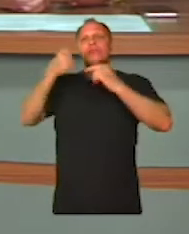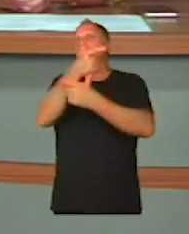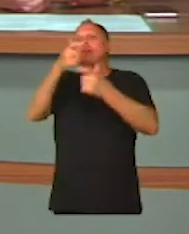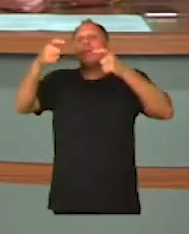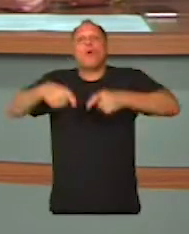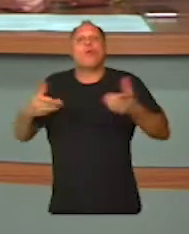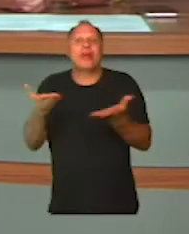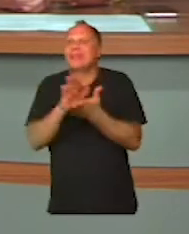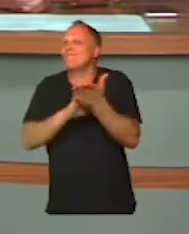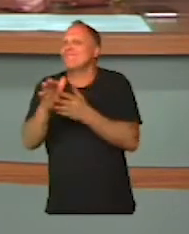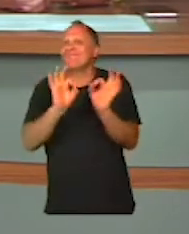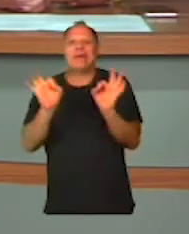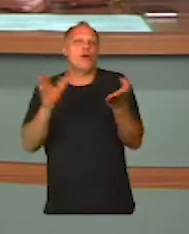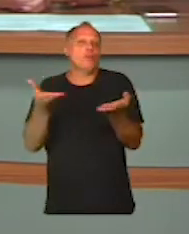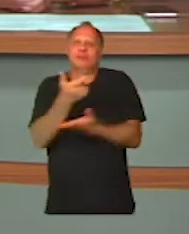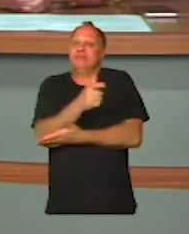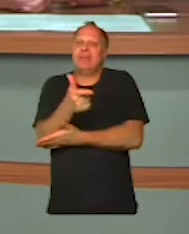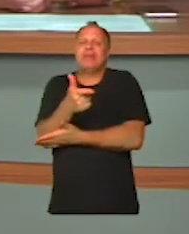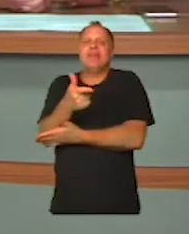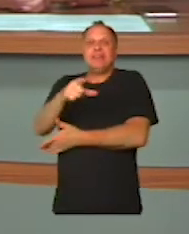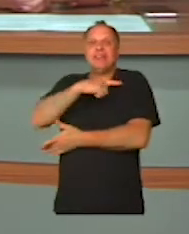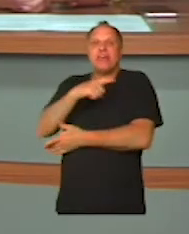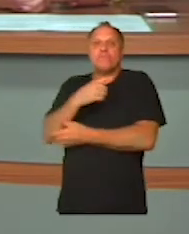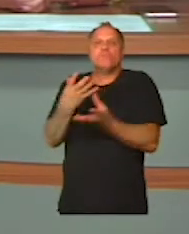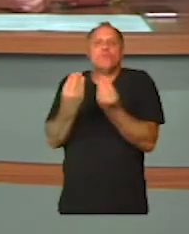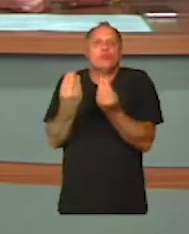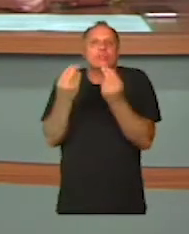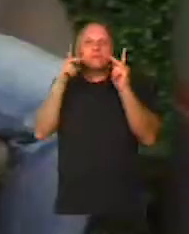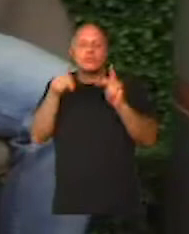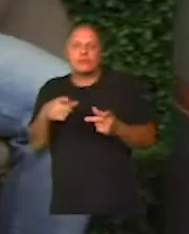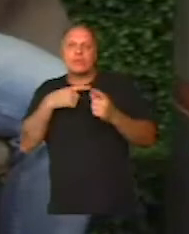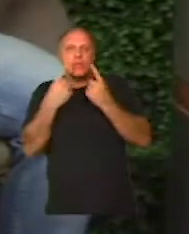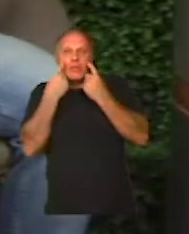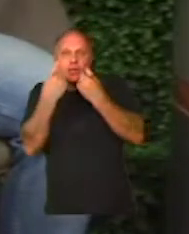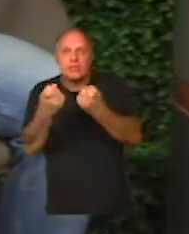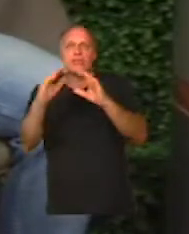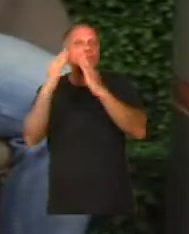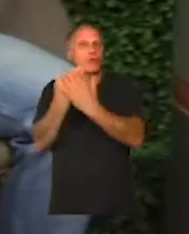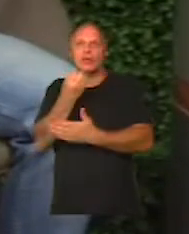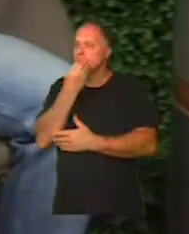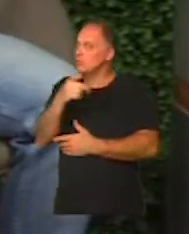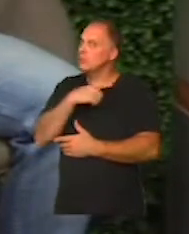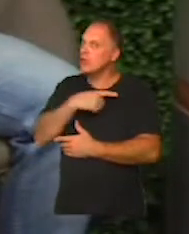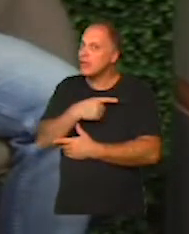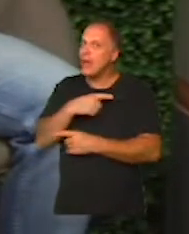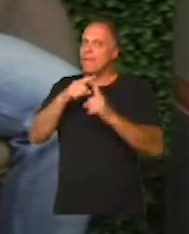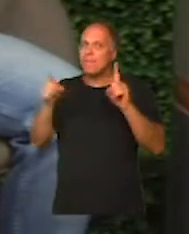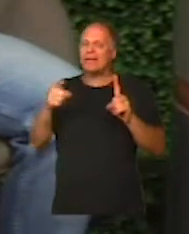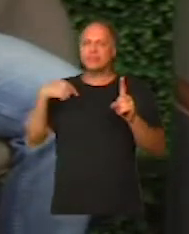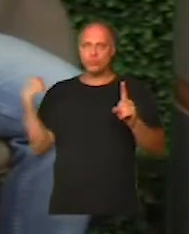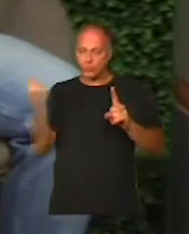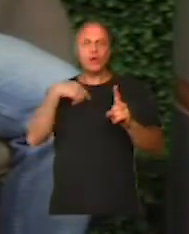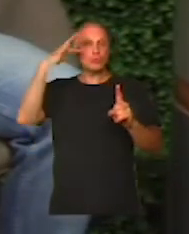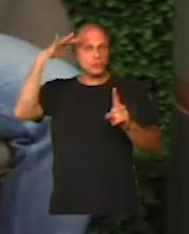a nossa escola de teatro, né? Claro que aqui tem muitos, né? Tem muitas escolas boas aqui, tem muitos grupos, mas é o nosso sonho de